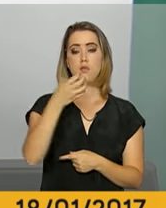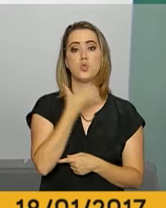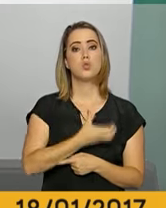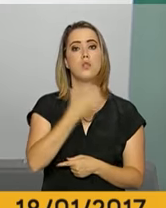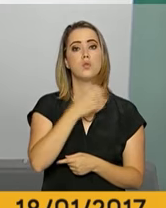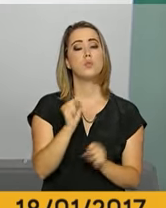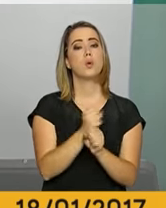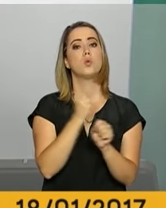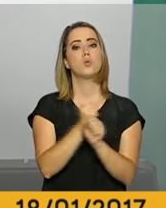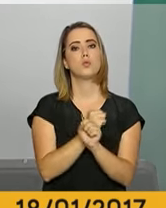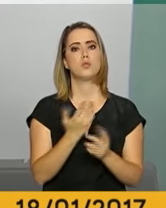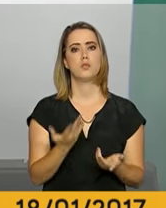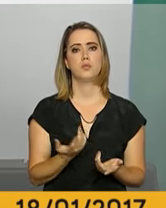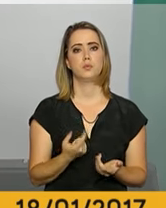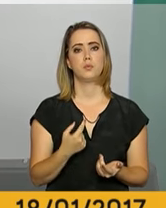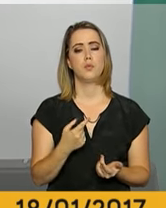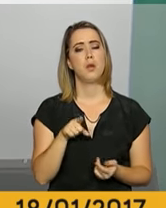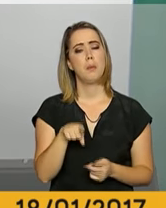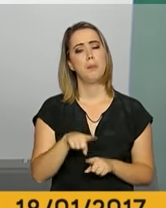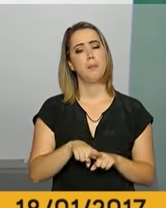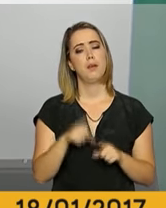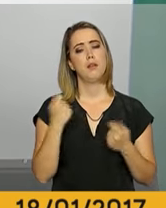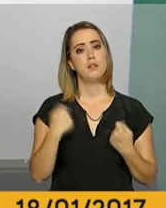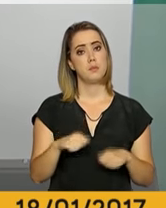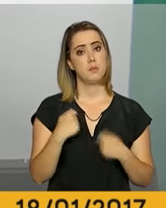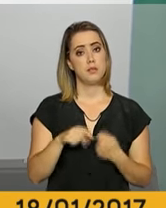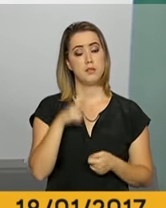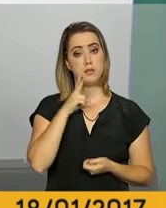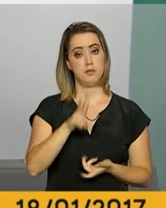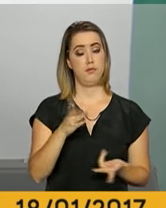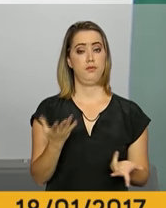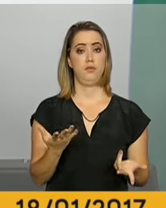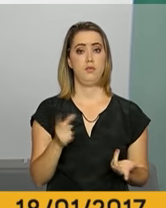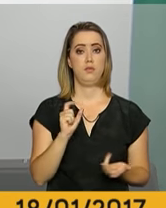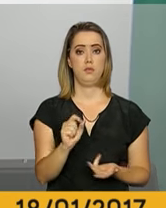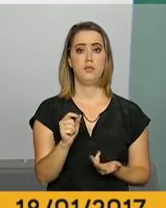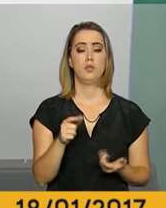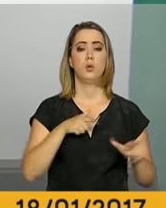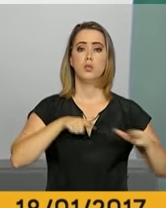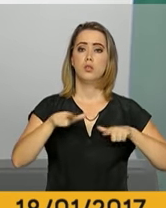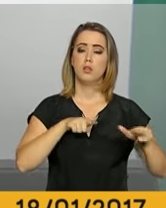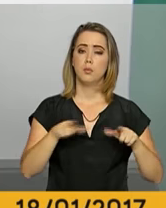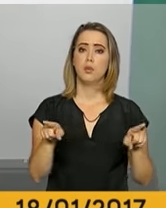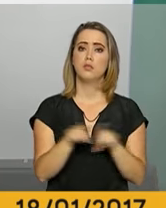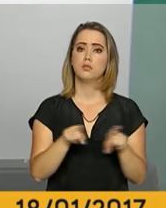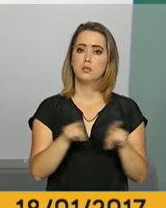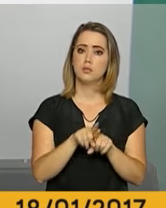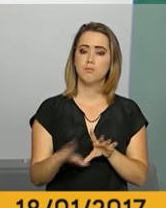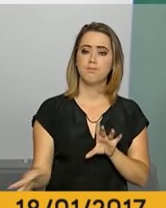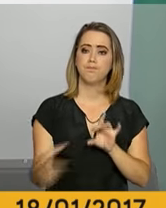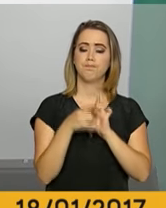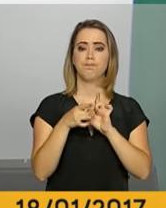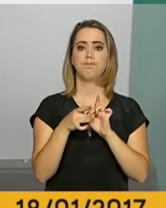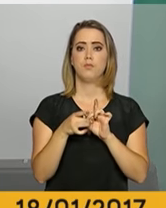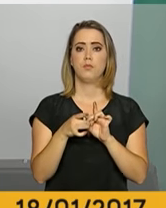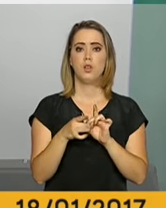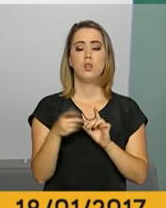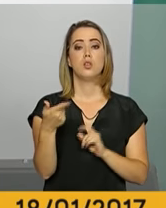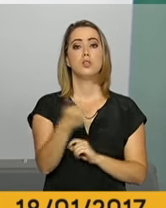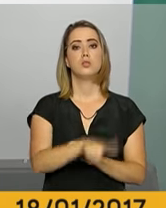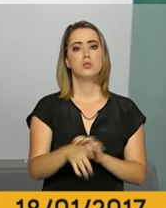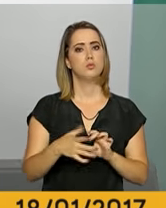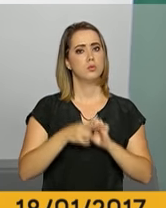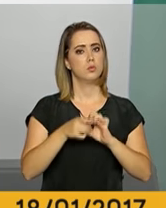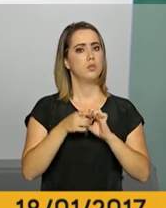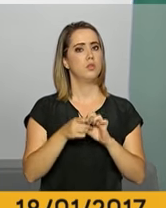Para a construção. Agora, isto depende, viu, meus amigos, de uma atuação também articulada, e mais uma vez articulada